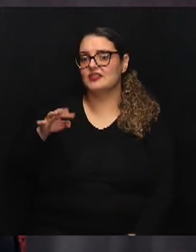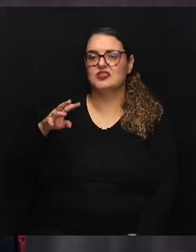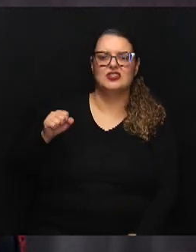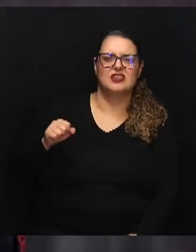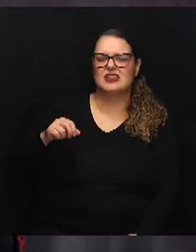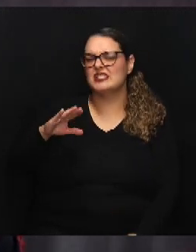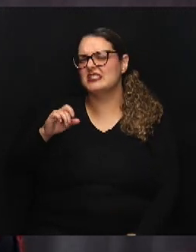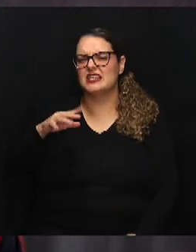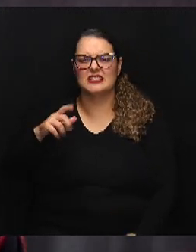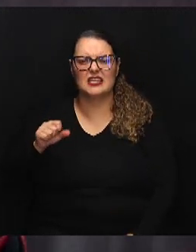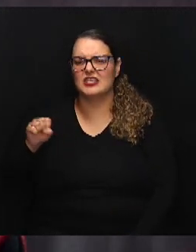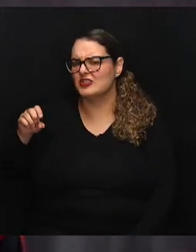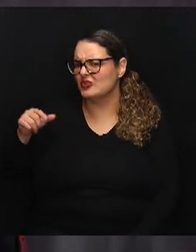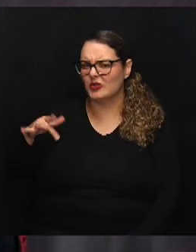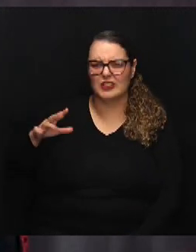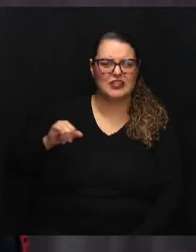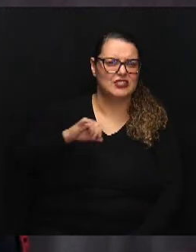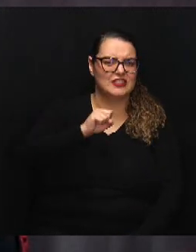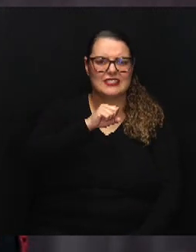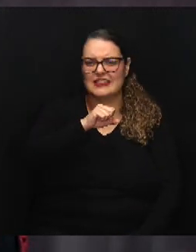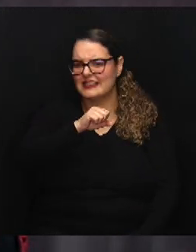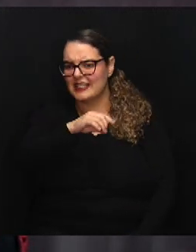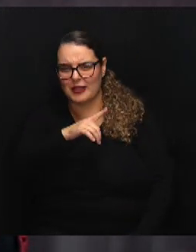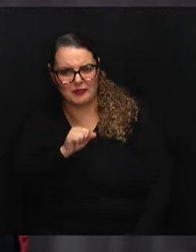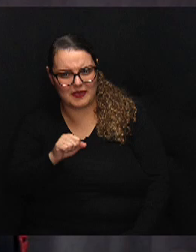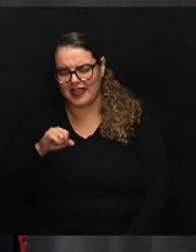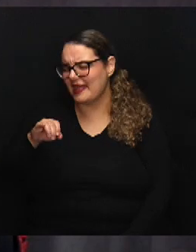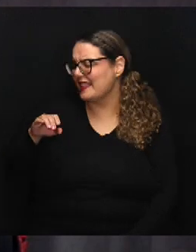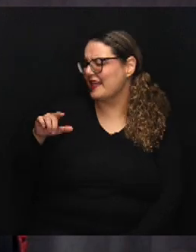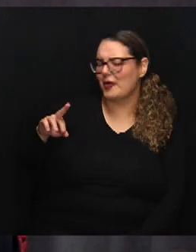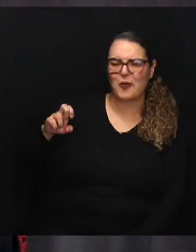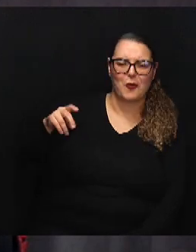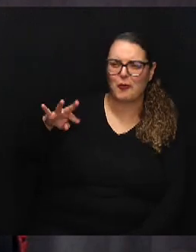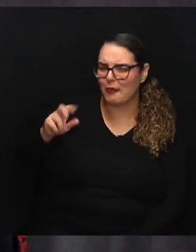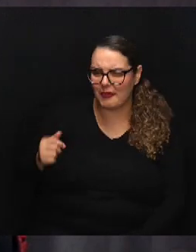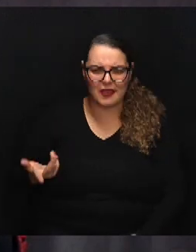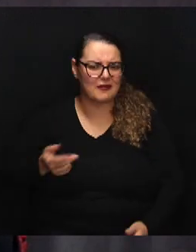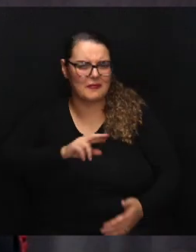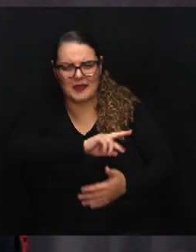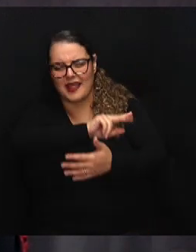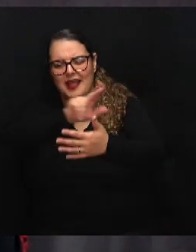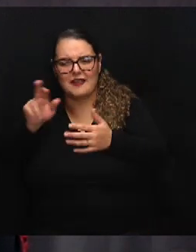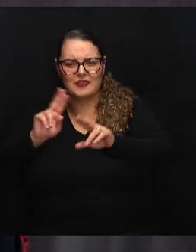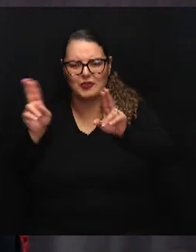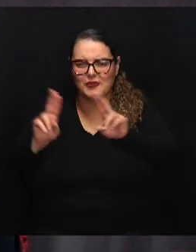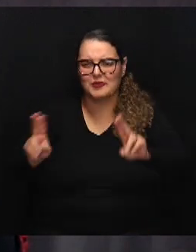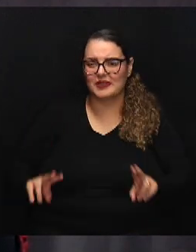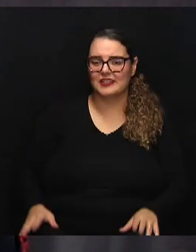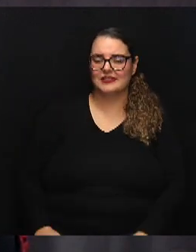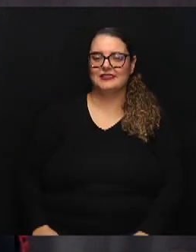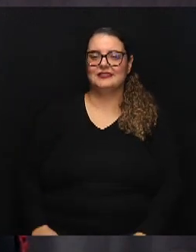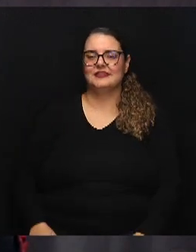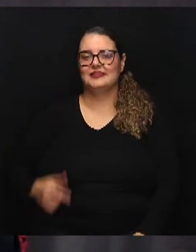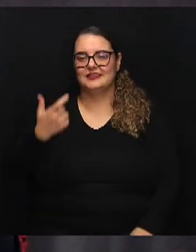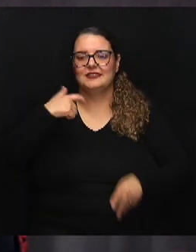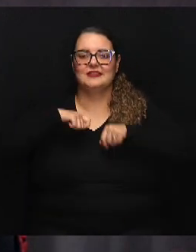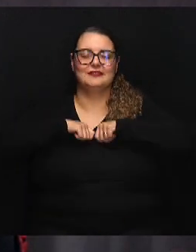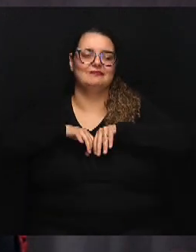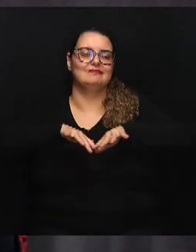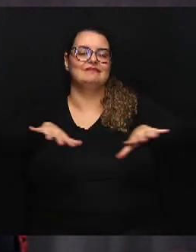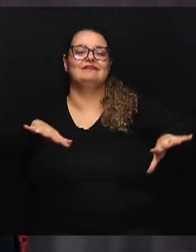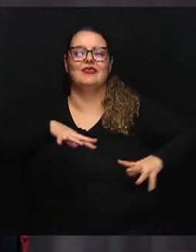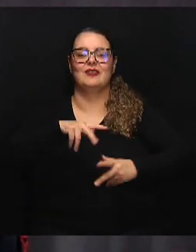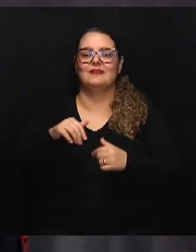Cecília, Solange, Isabela, Rúbia, Beatriz, Daniela, Sabrina, Poliana, estou espalhada pelo mundo